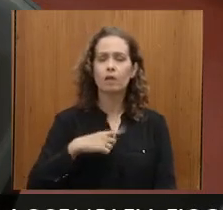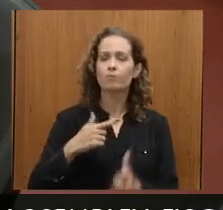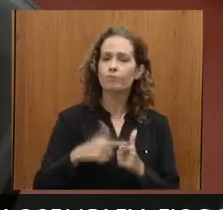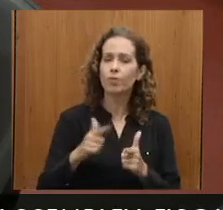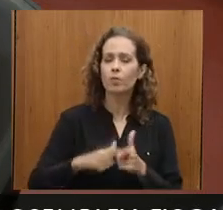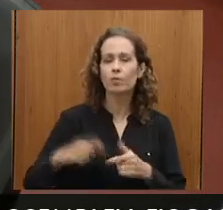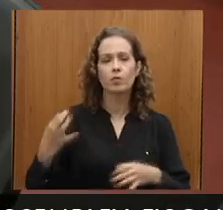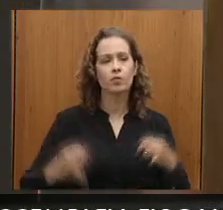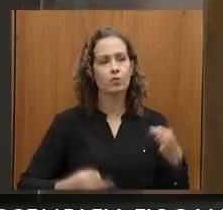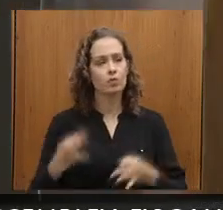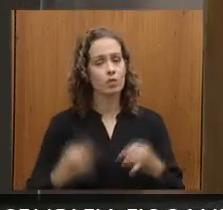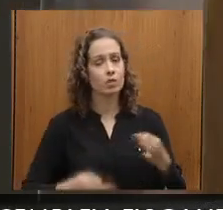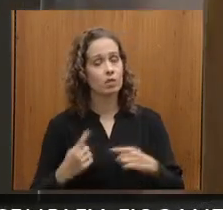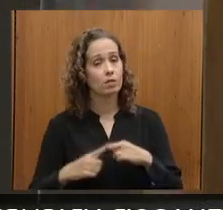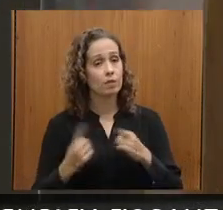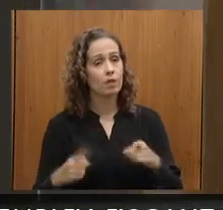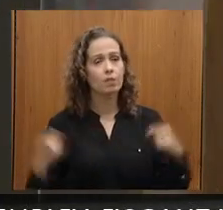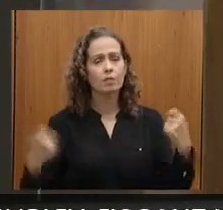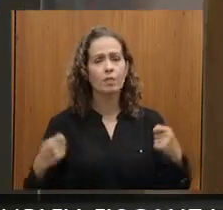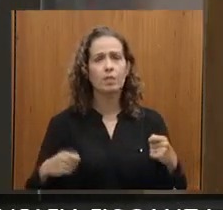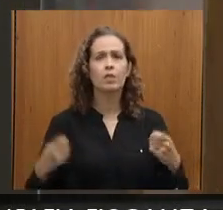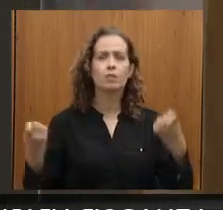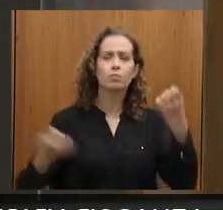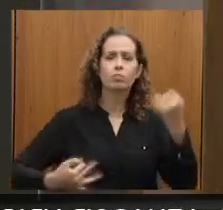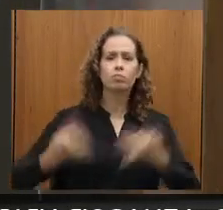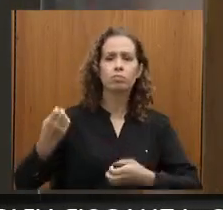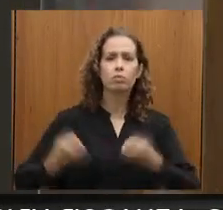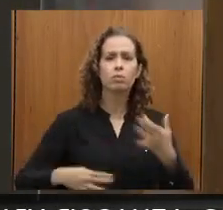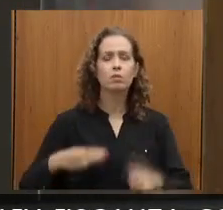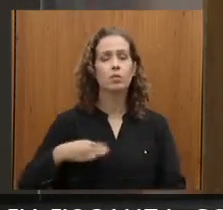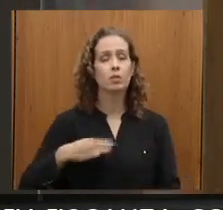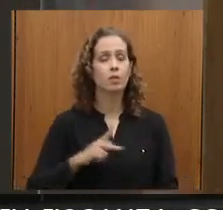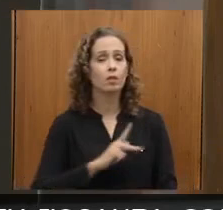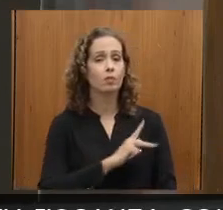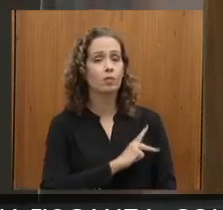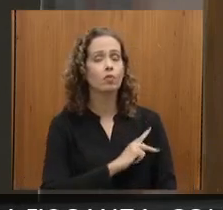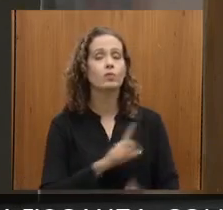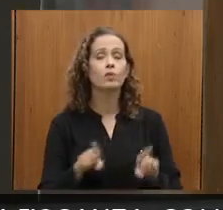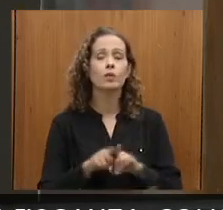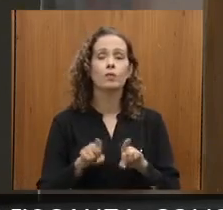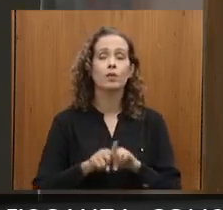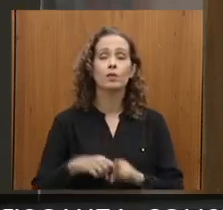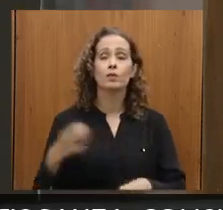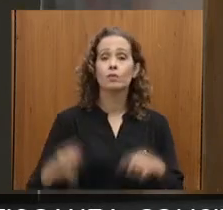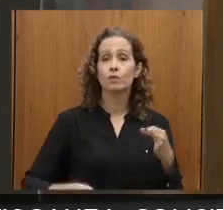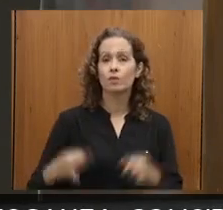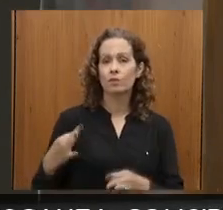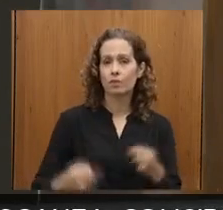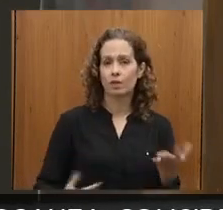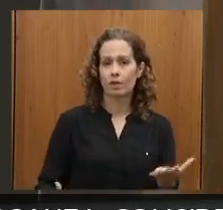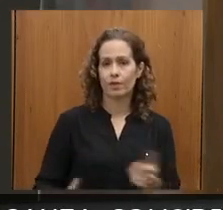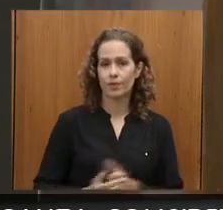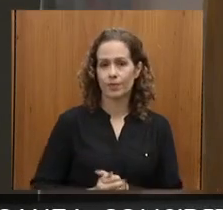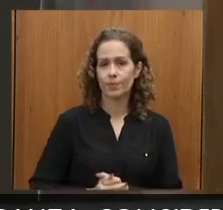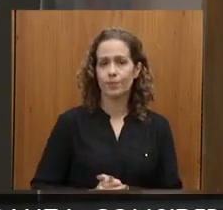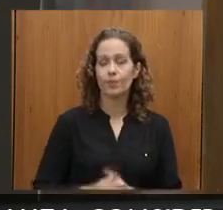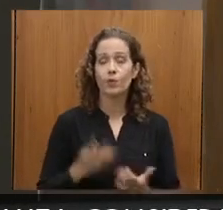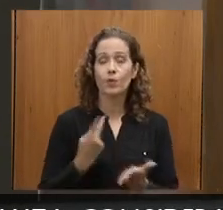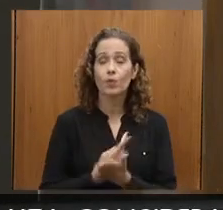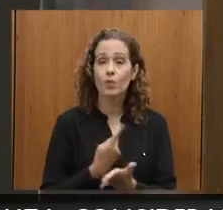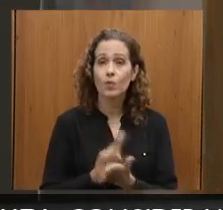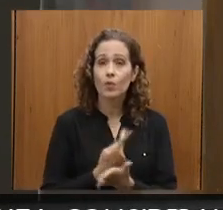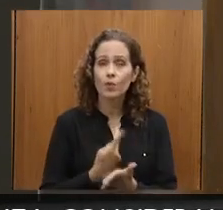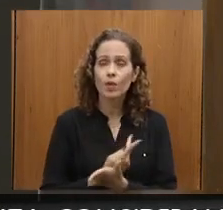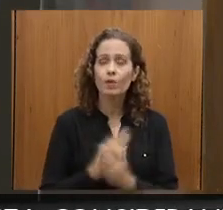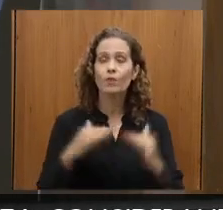mas isso tem que ser discutido no âmbito do Judiciário e do Ministério Público, um erro de matriz do